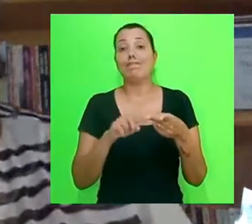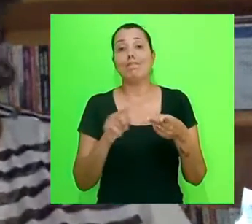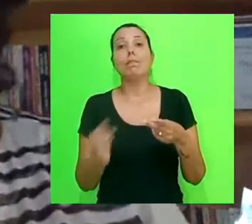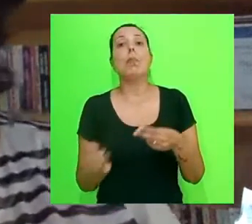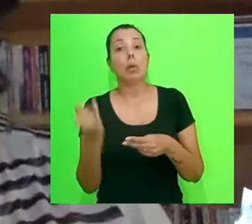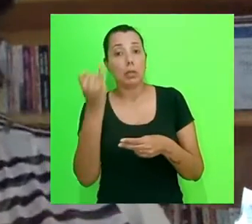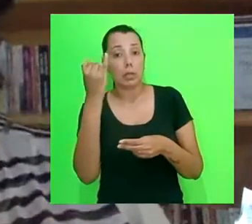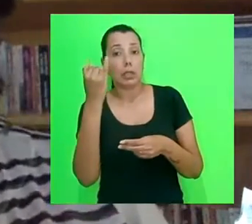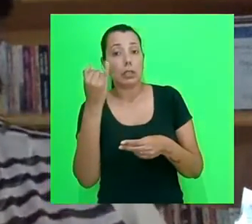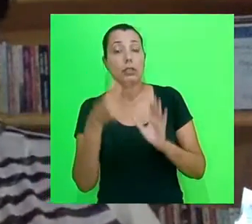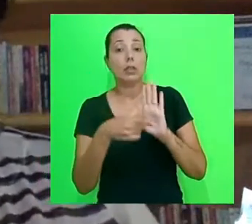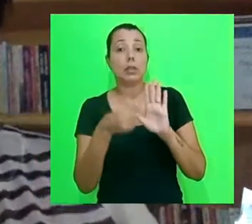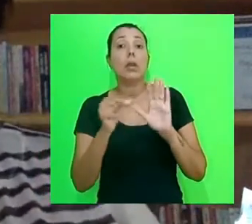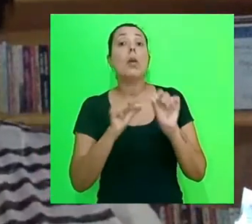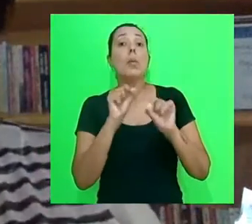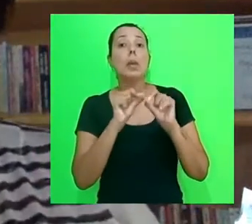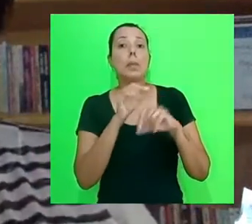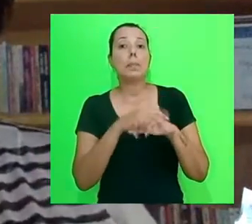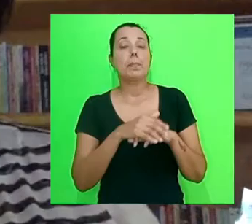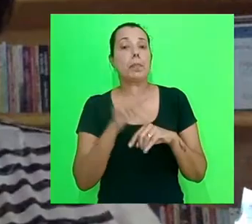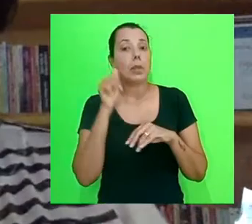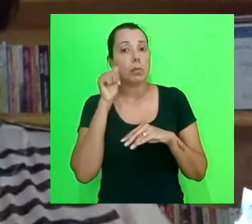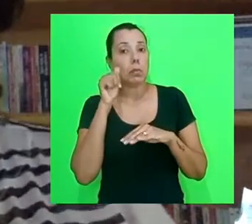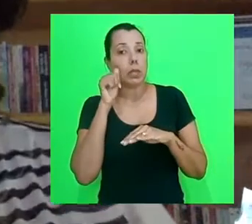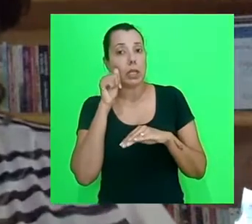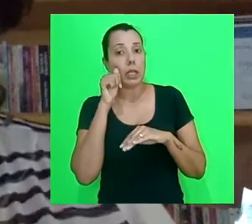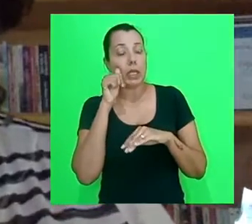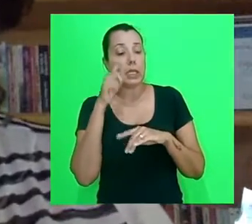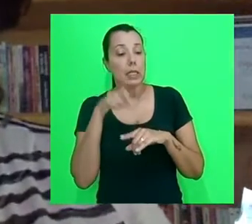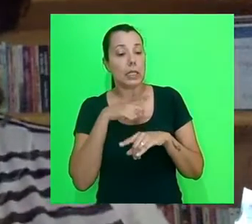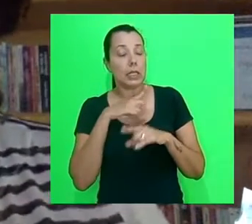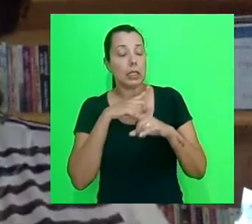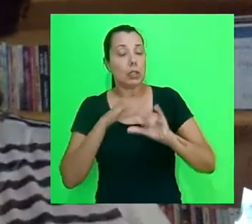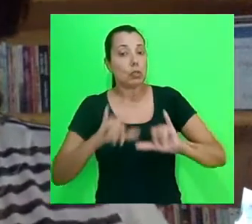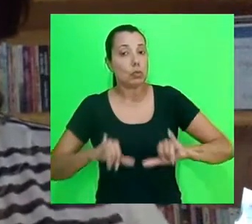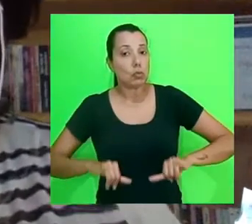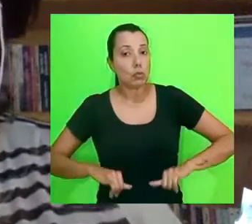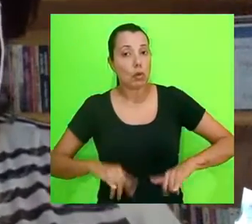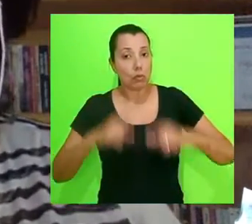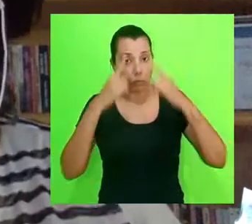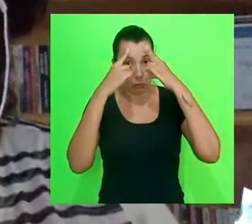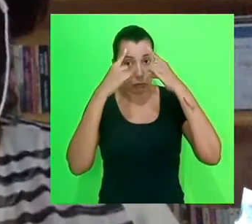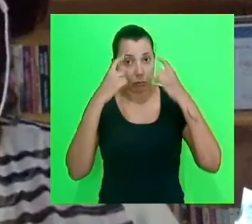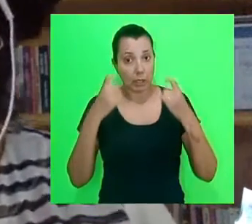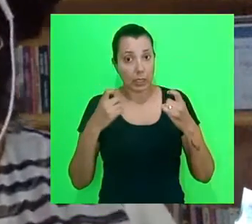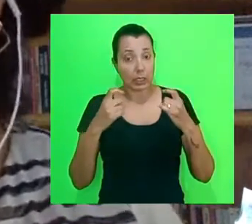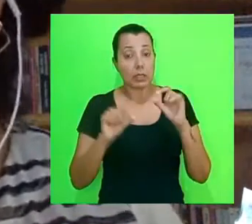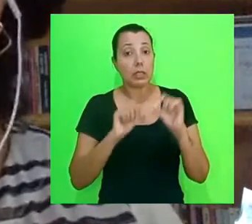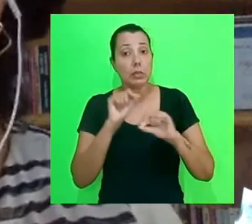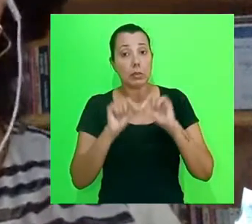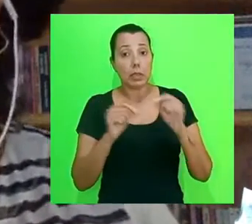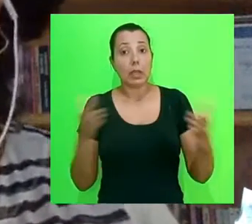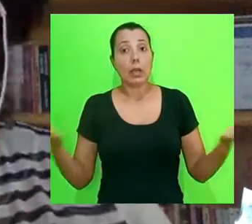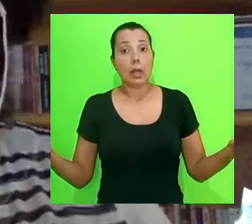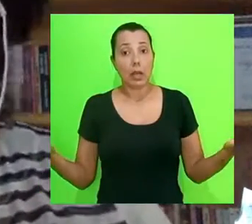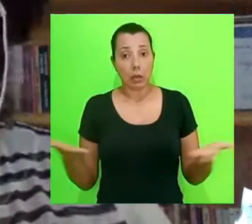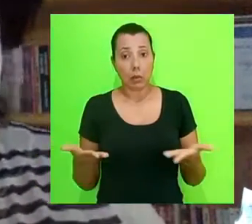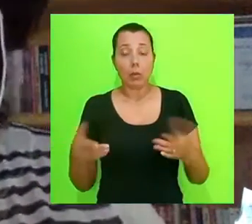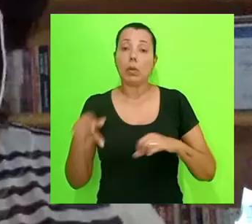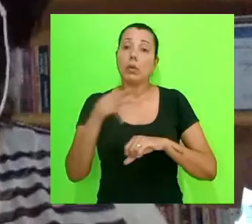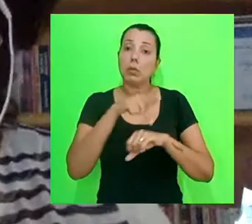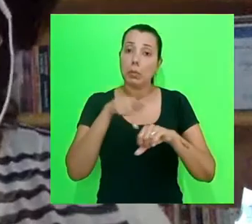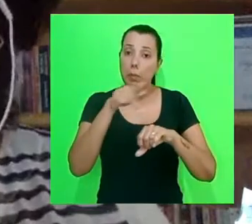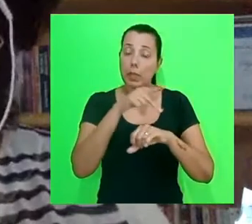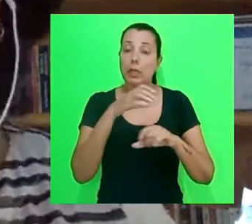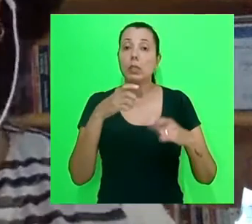situação de muito mais fragilidade, com os órgãos de proteção se dando a resposta a tempo e a hora,